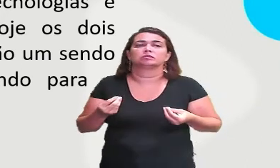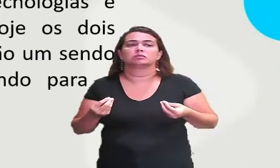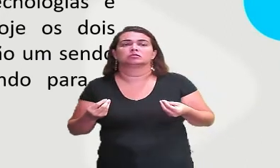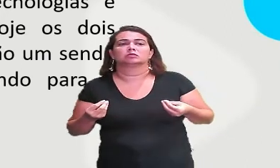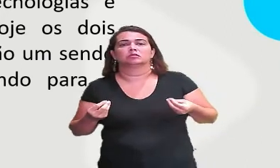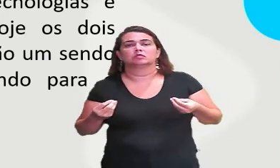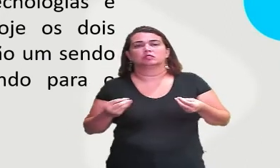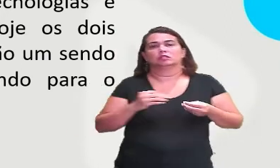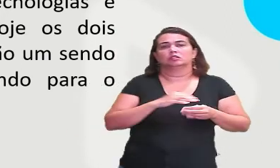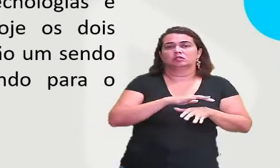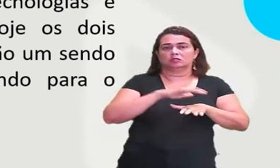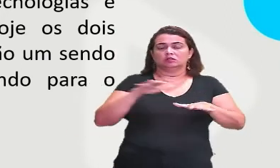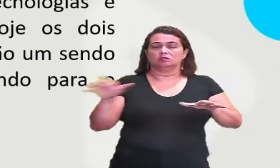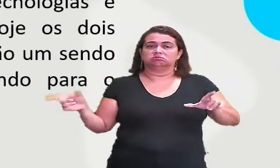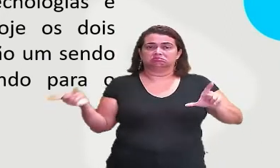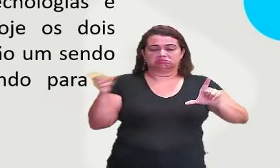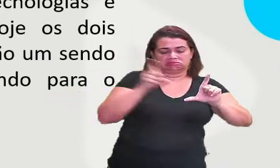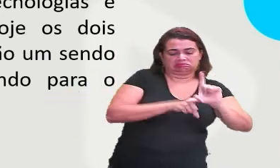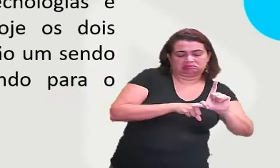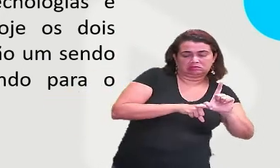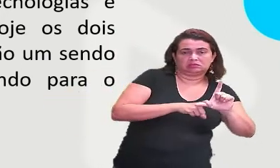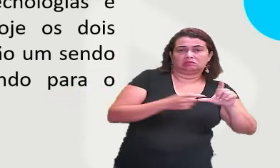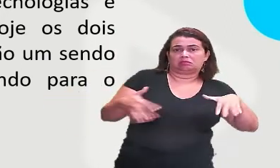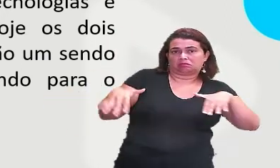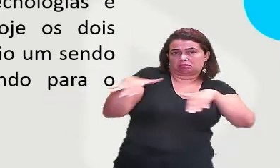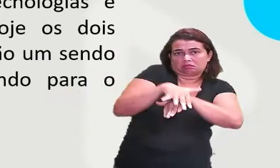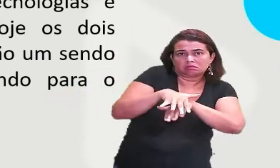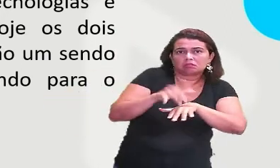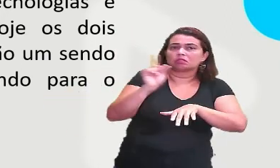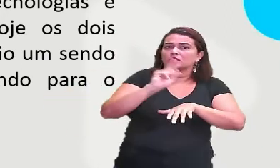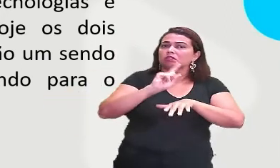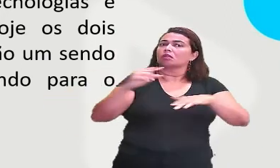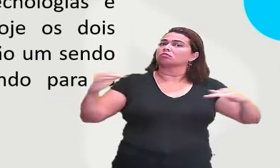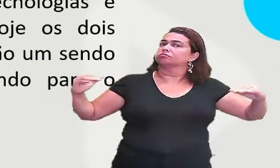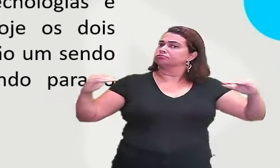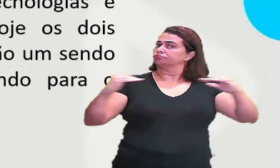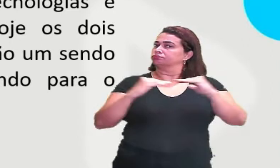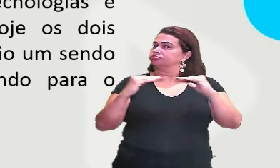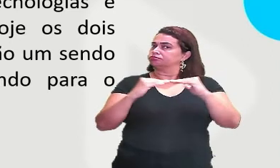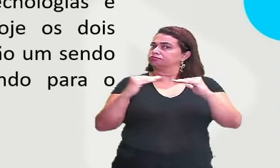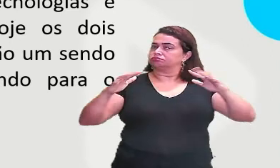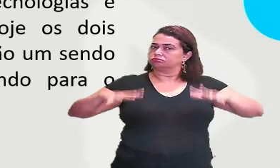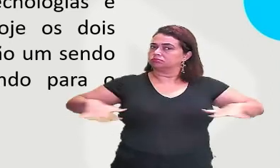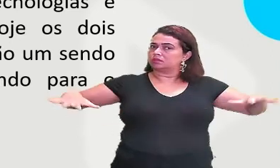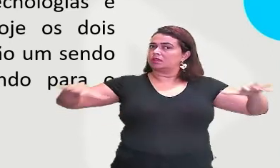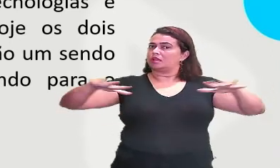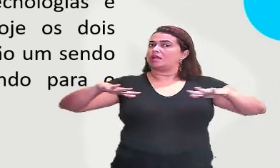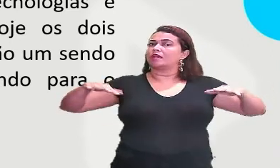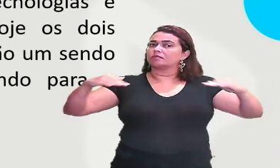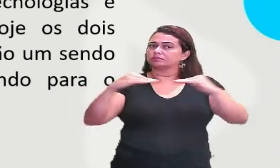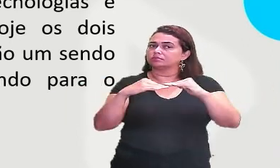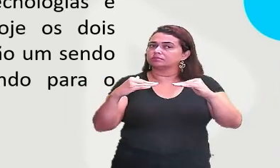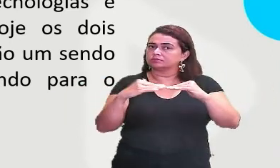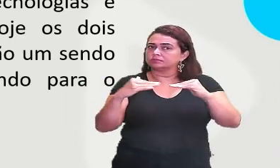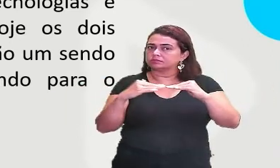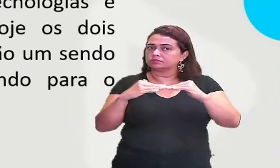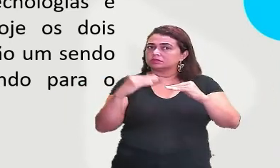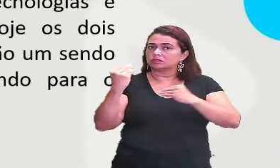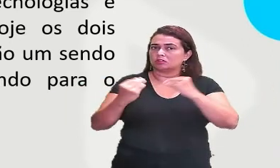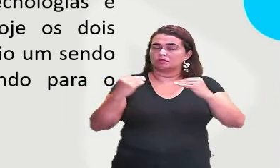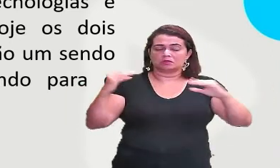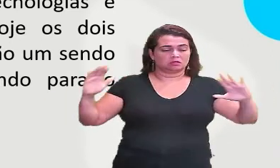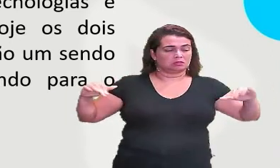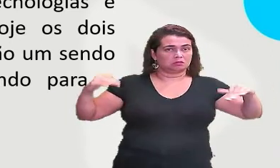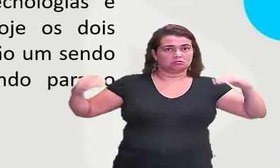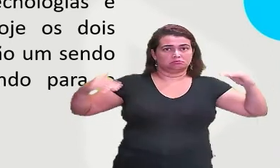sendo subordinado ao outro, ou seja, não tem isso, nenhum querer ser maior do que o outro, tá? Mas contribuindo um para o